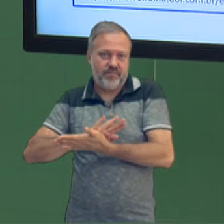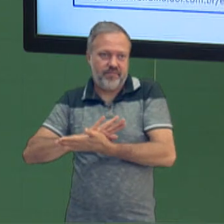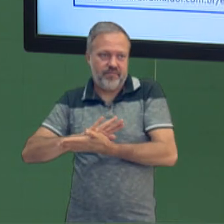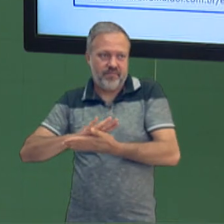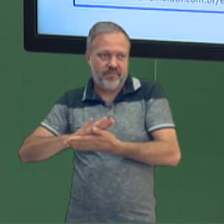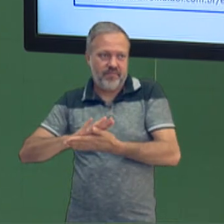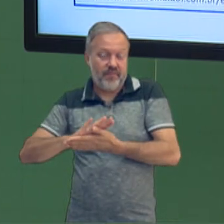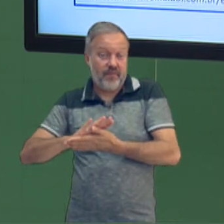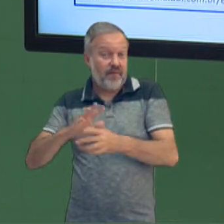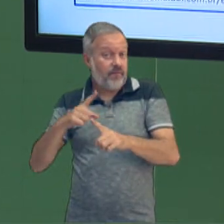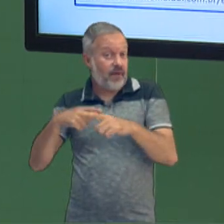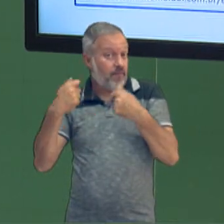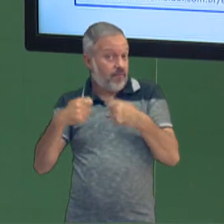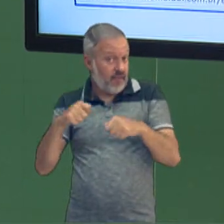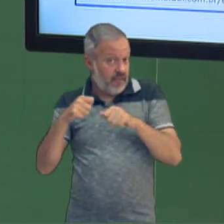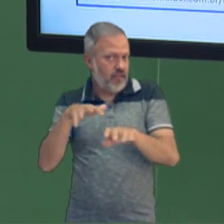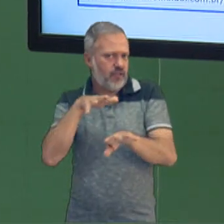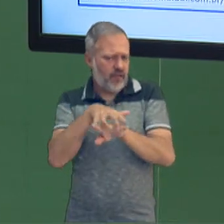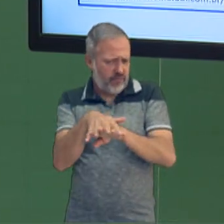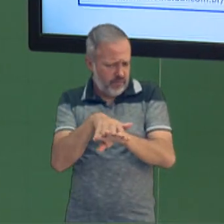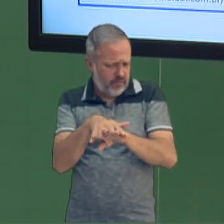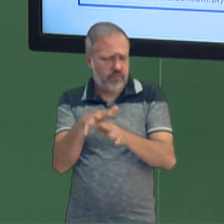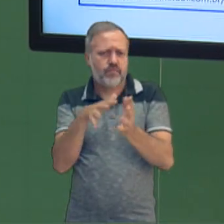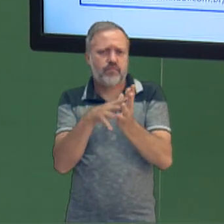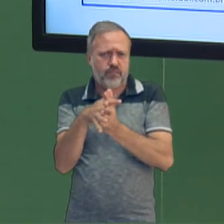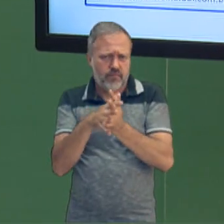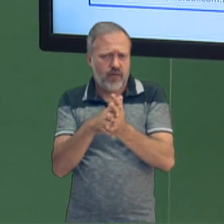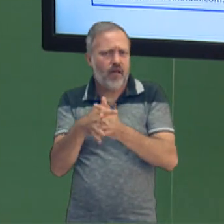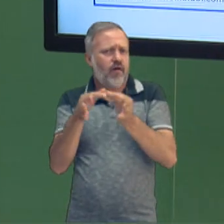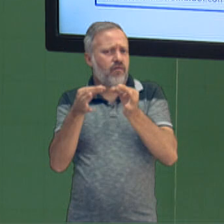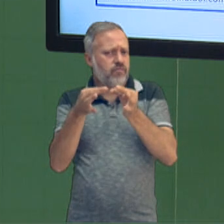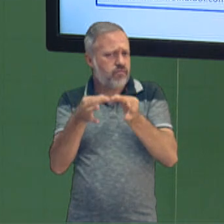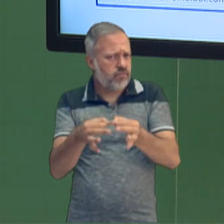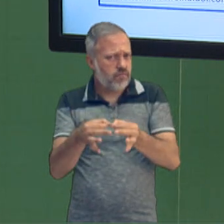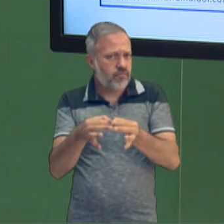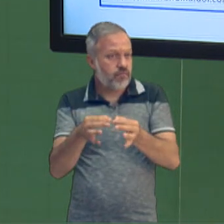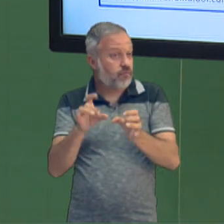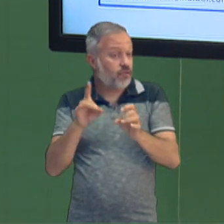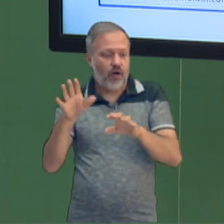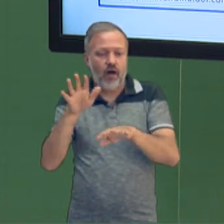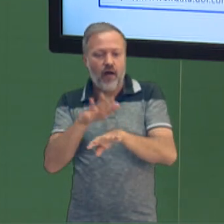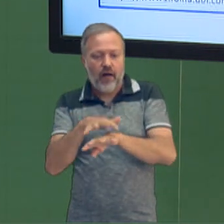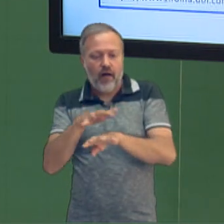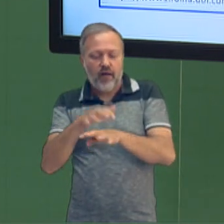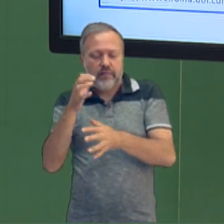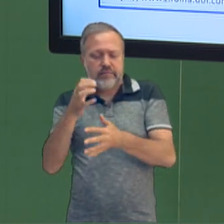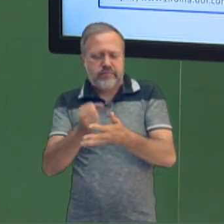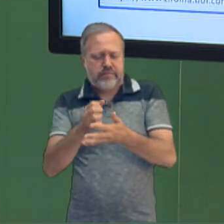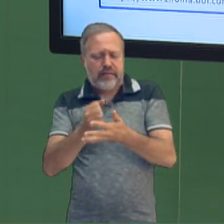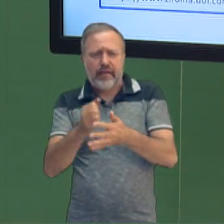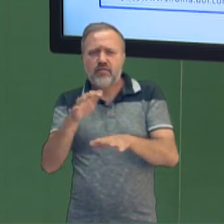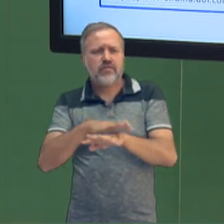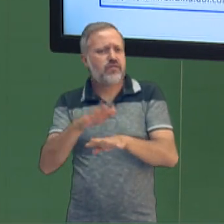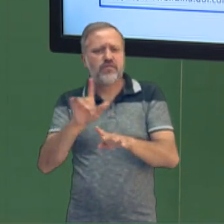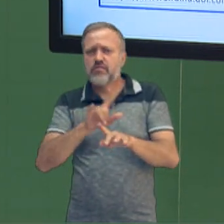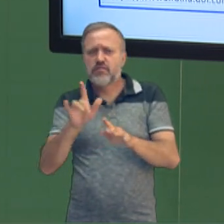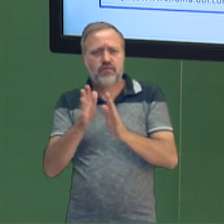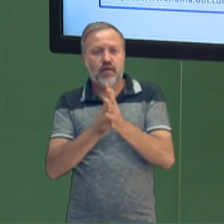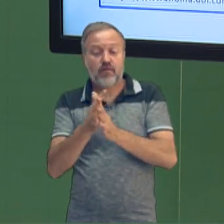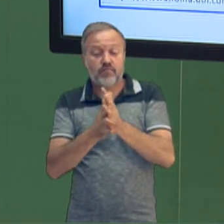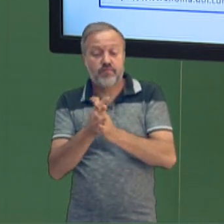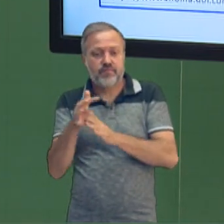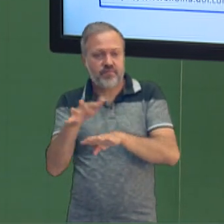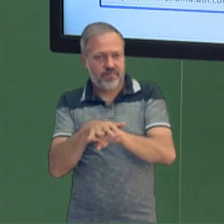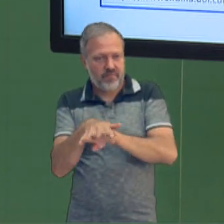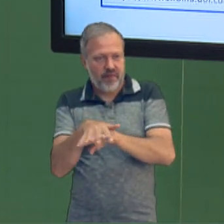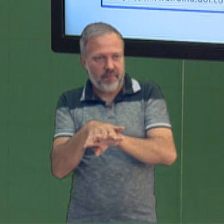que friccionar bem a mão com água e sabão ali, ensaboar direito. Não adianta só colocar o sabão embaixo da água que não resolve, tá? Então tem que friccionar bastante